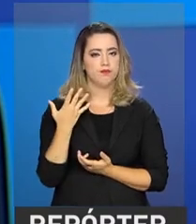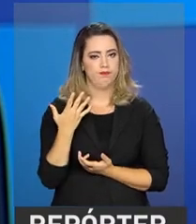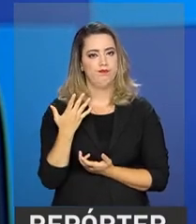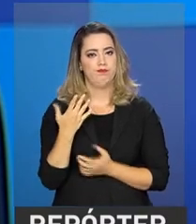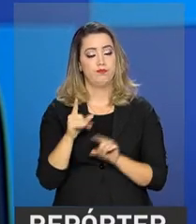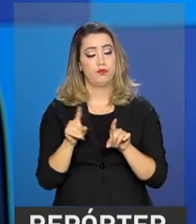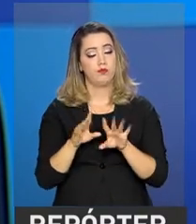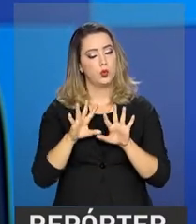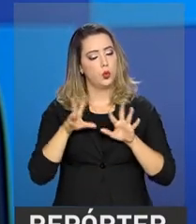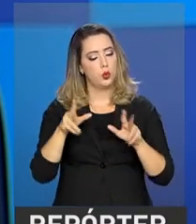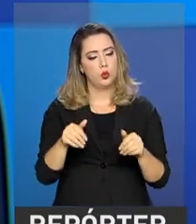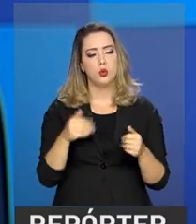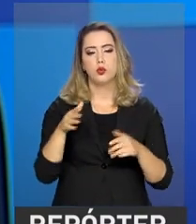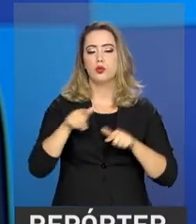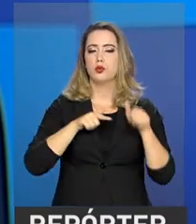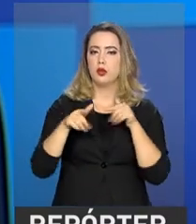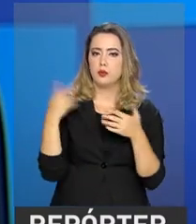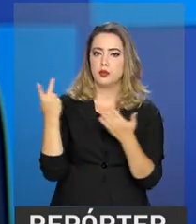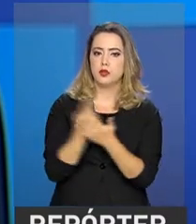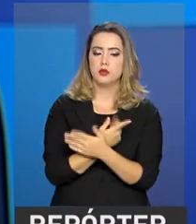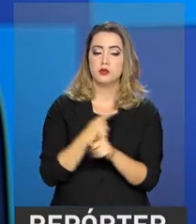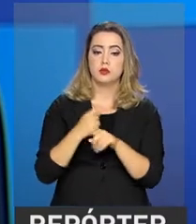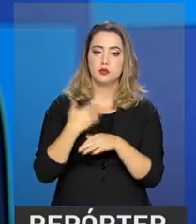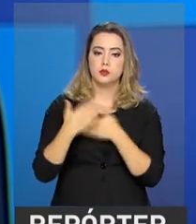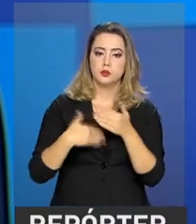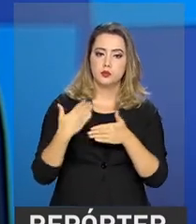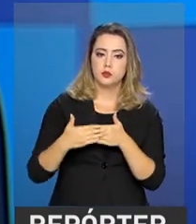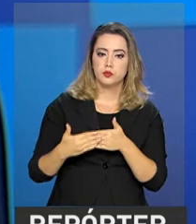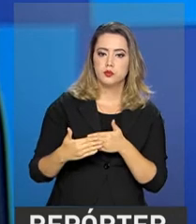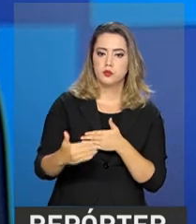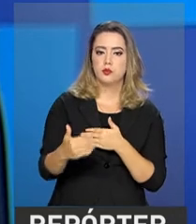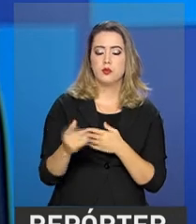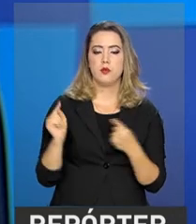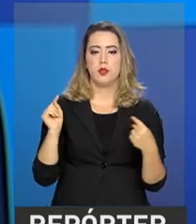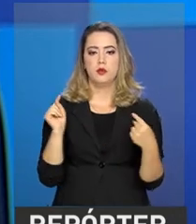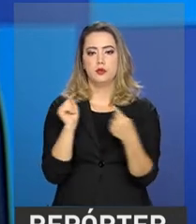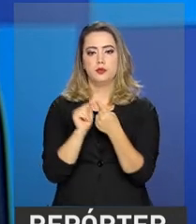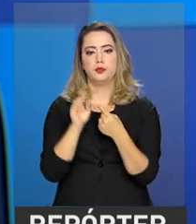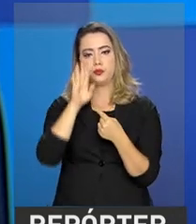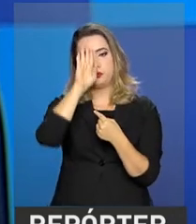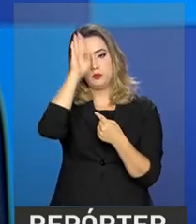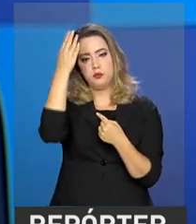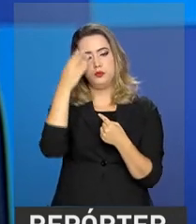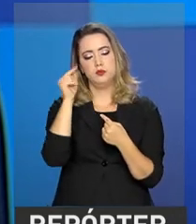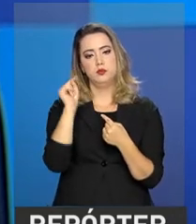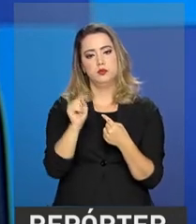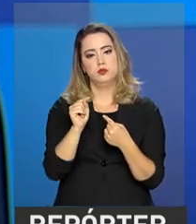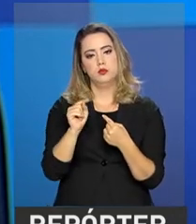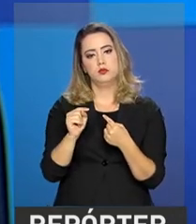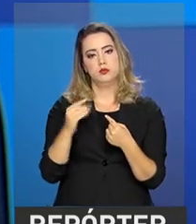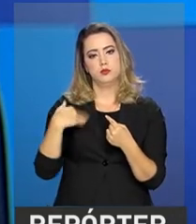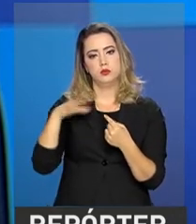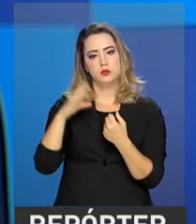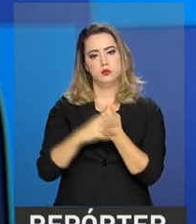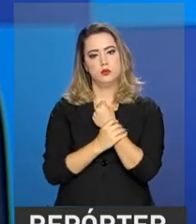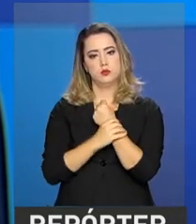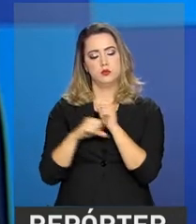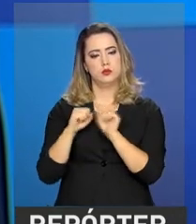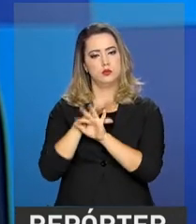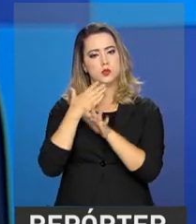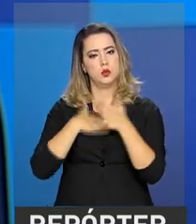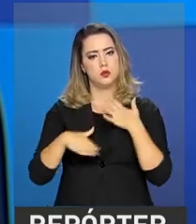trabalho foi desenvolvido tendo comum o objetivo objetivos centrais mais segurança mais